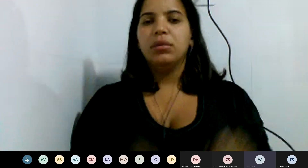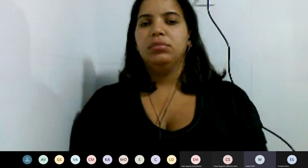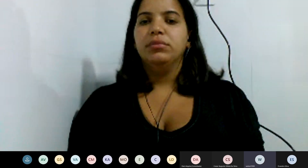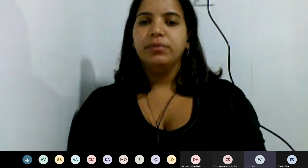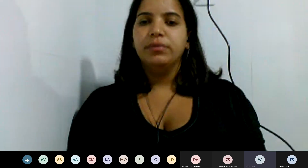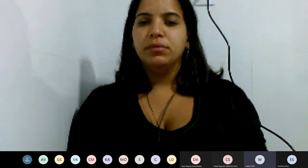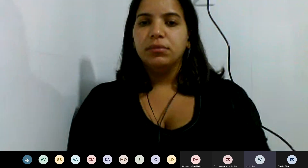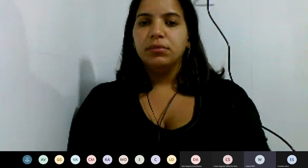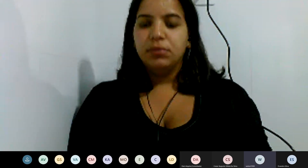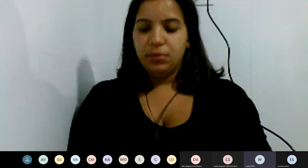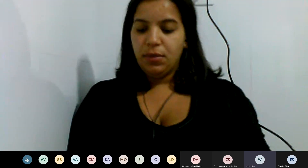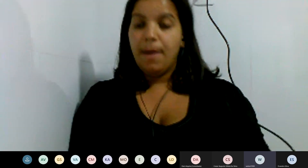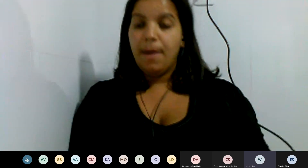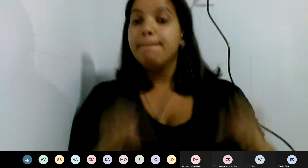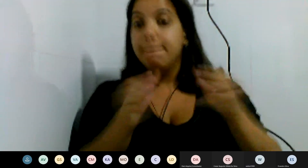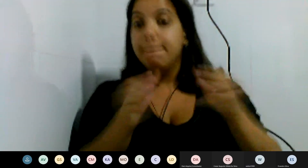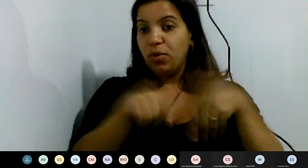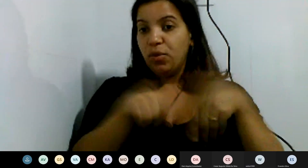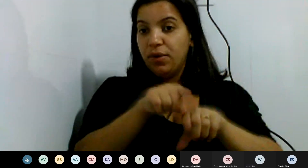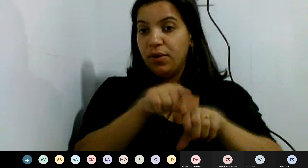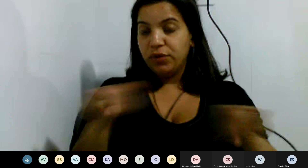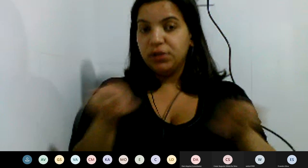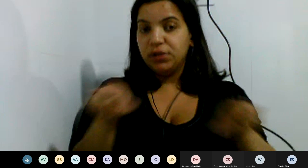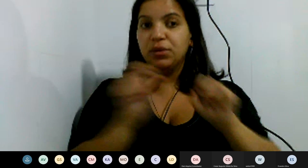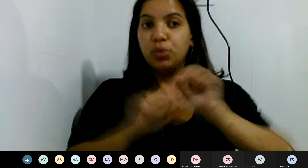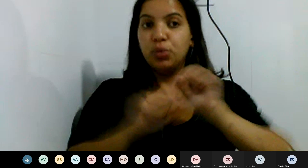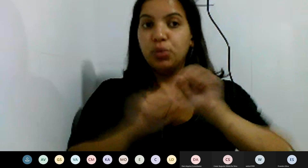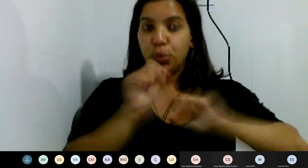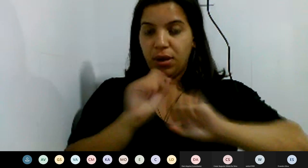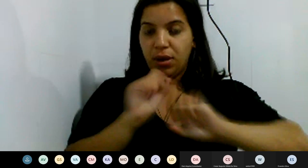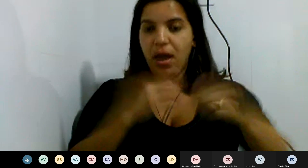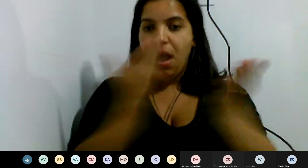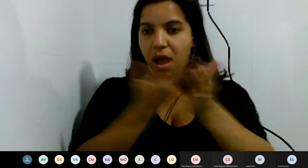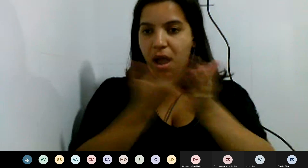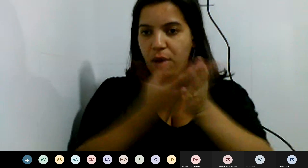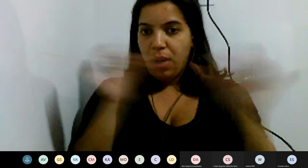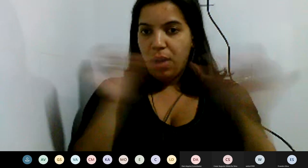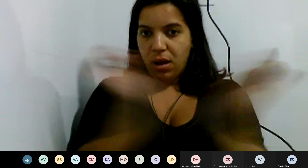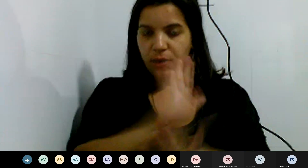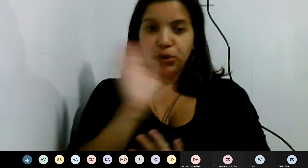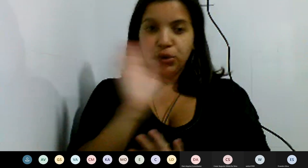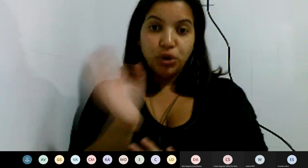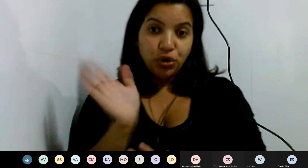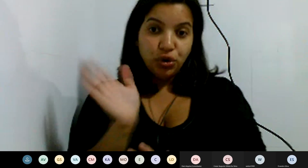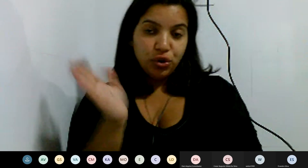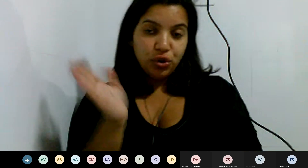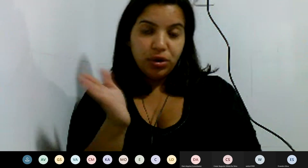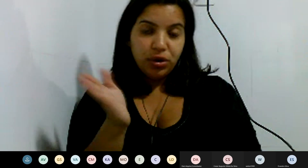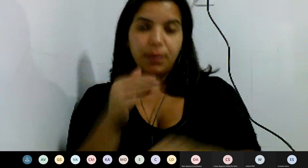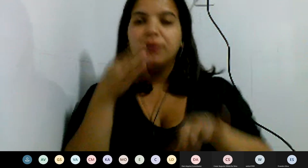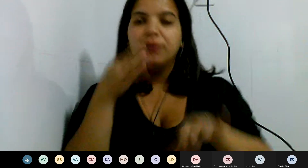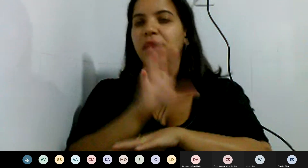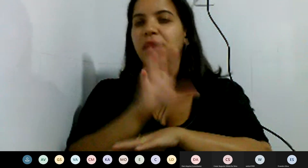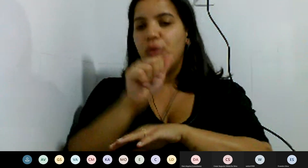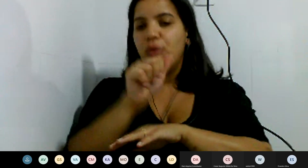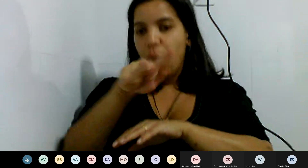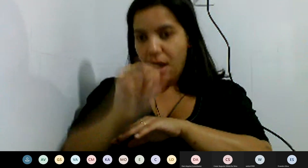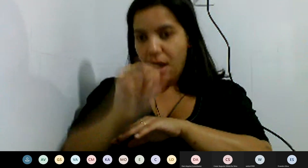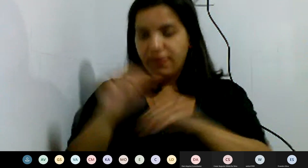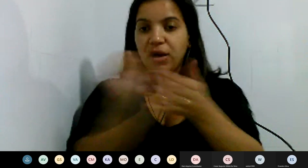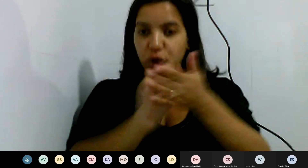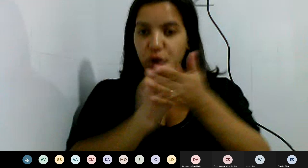Então, eu queria pedir para vocês, como a aula terminou mais cedo, para vocês acessarem o AVA